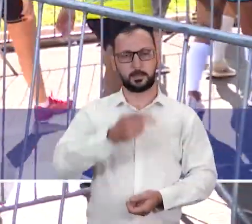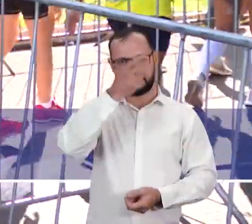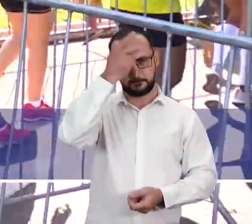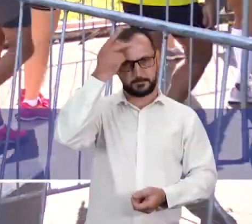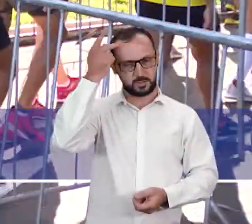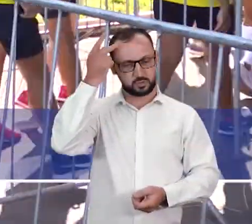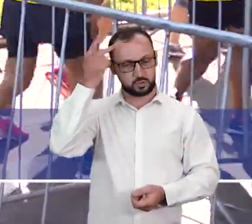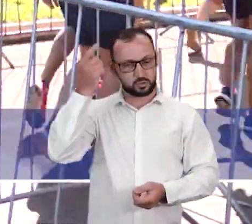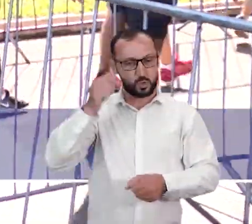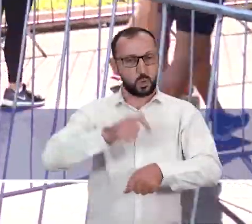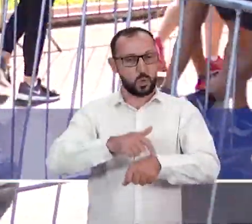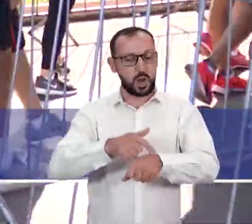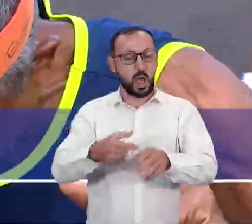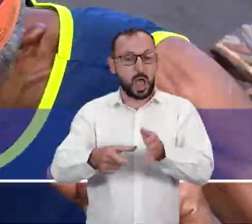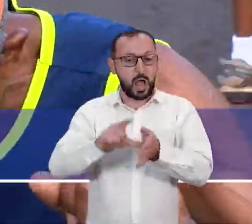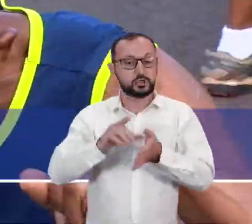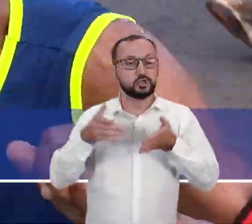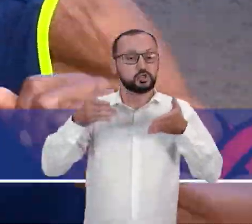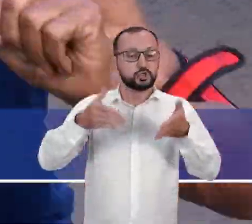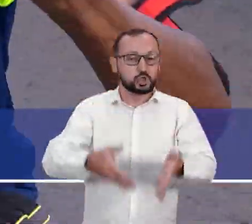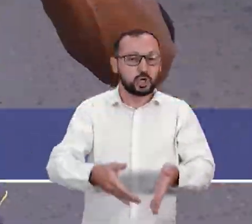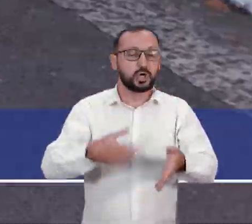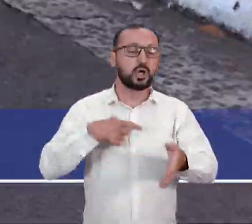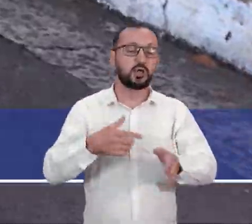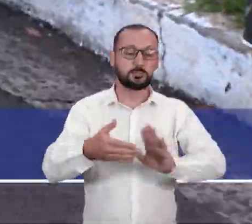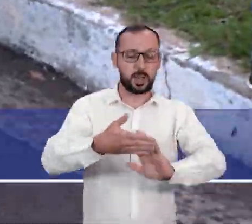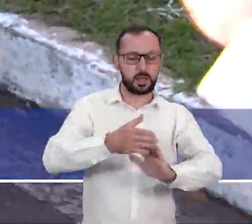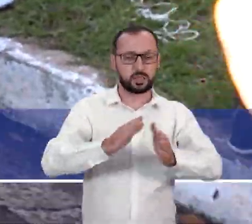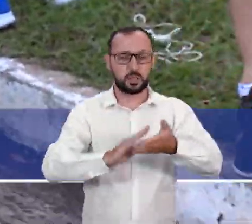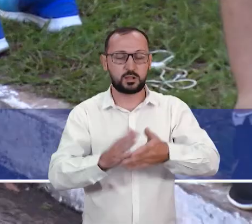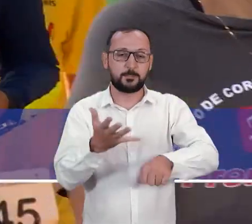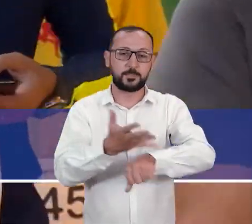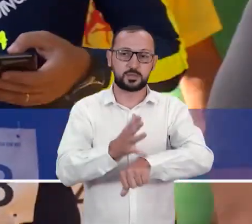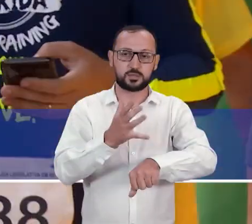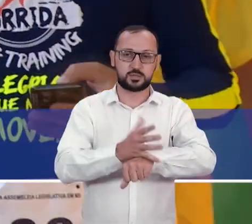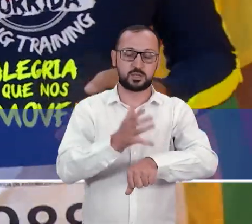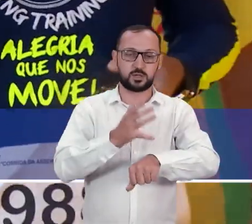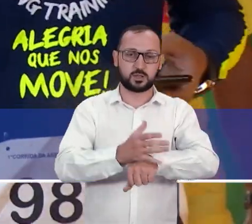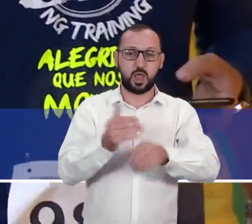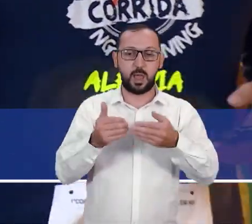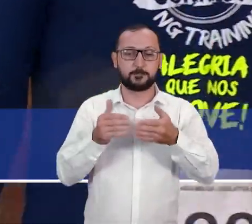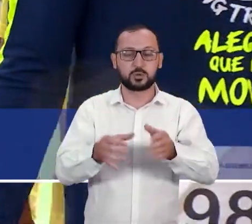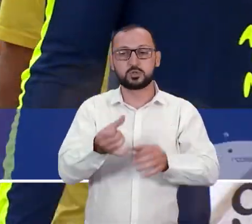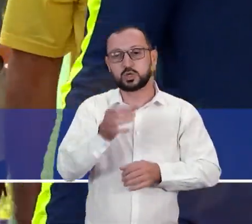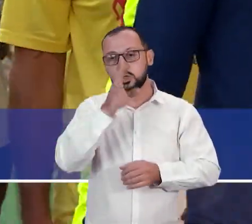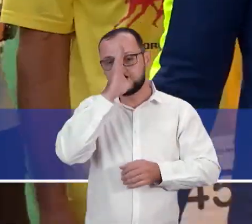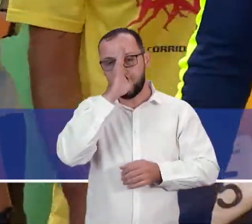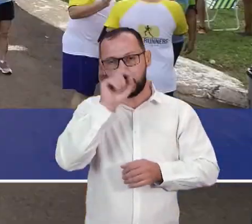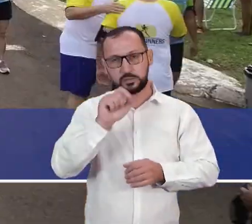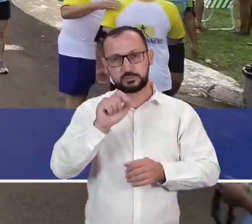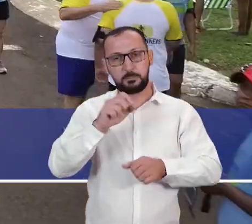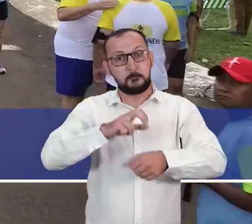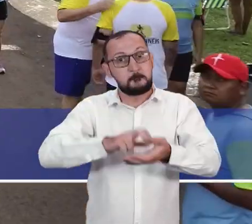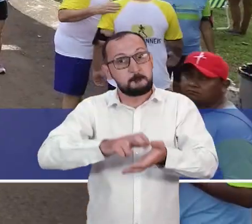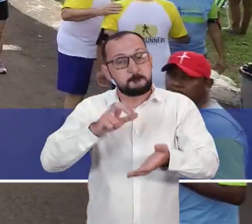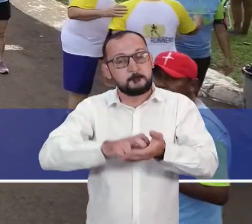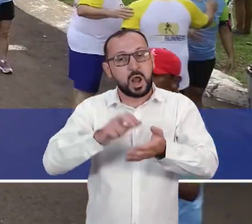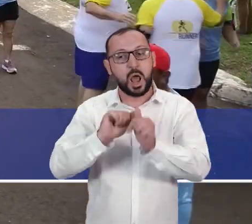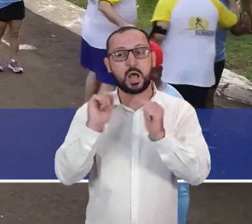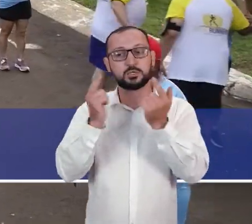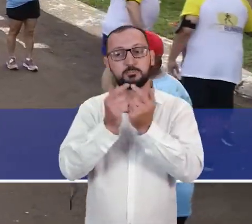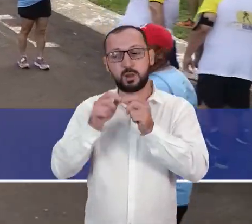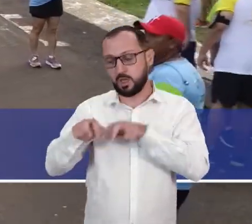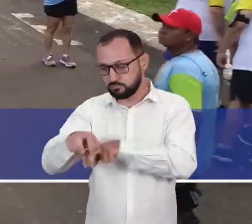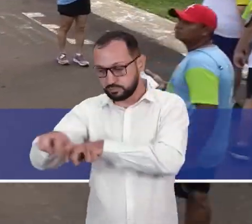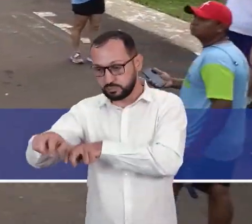Teve gente chegando cedo para treinar, se aquecer, se alongar. Com os portões abertos às 6 horas da manhã, o estacionamento da